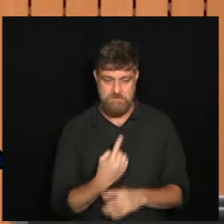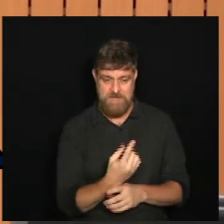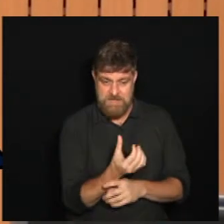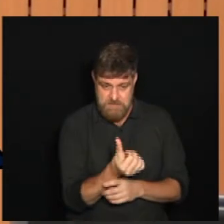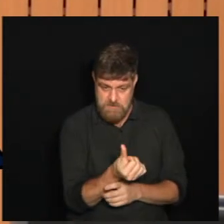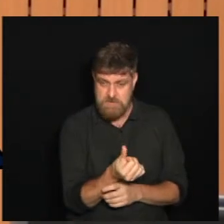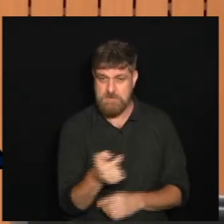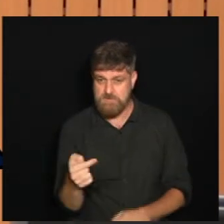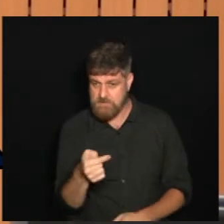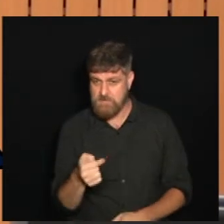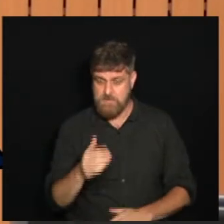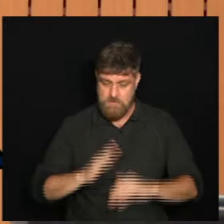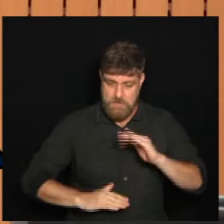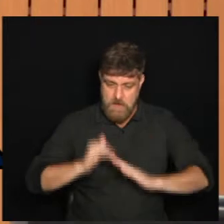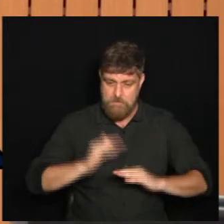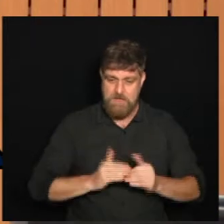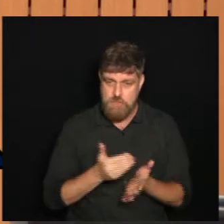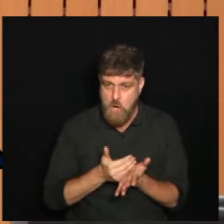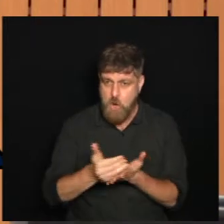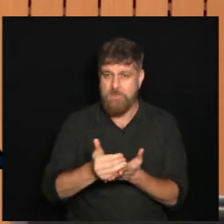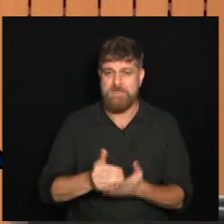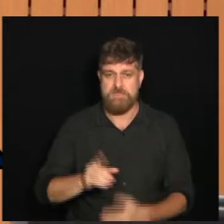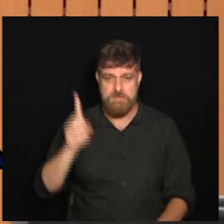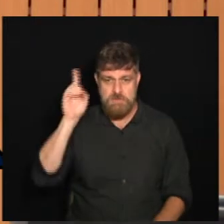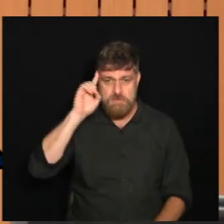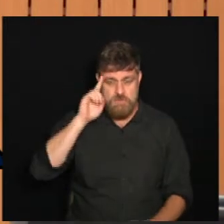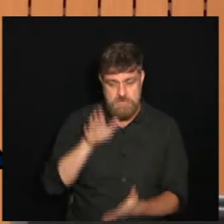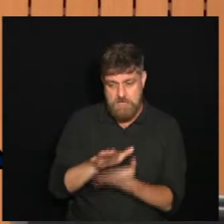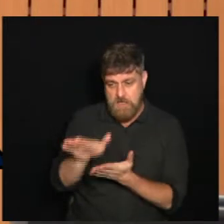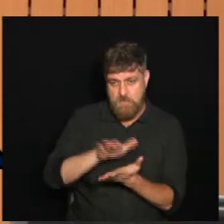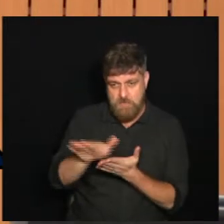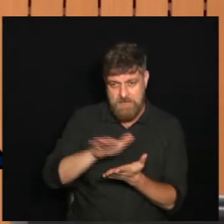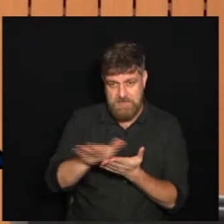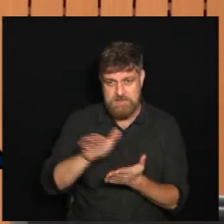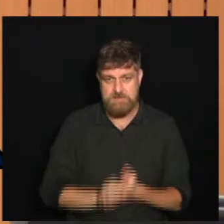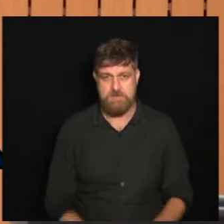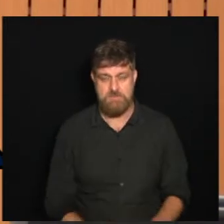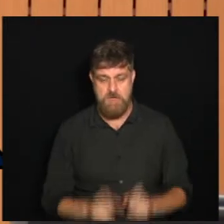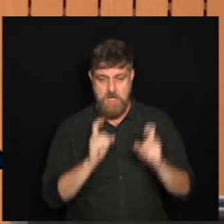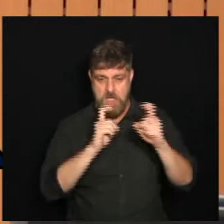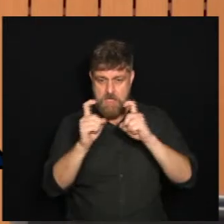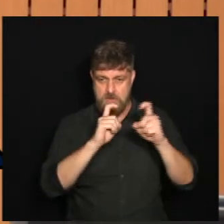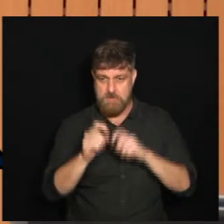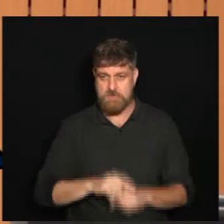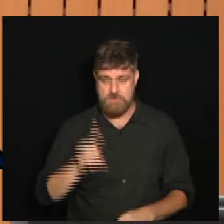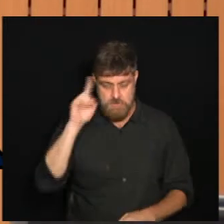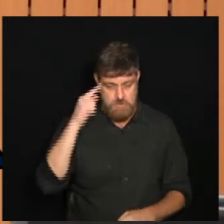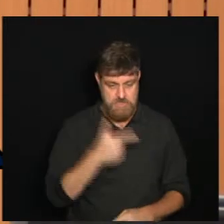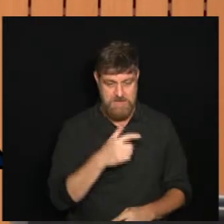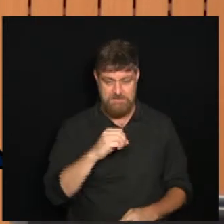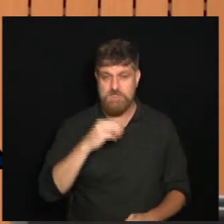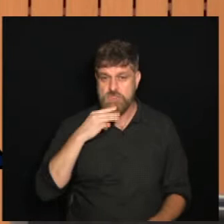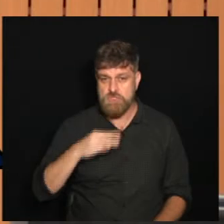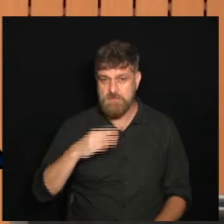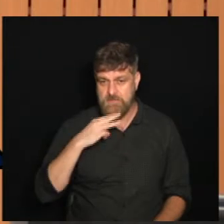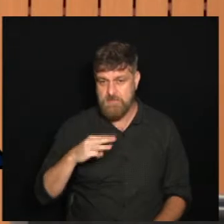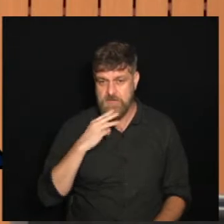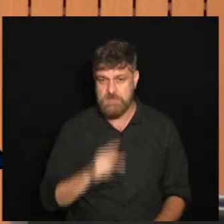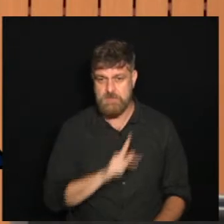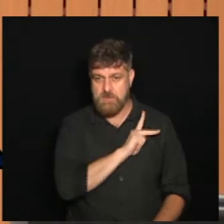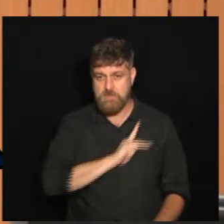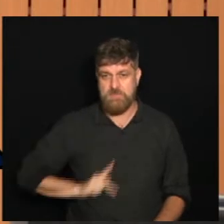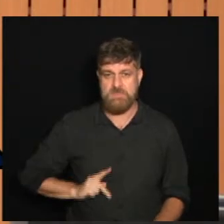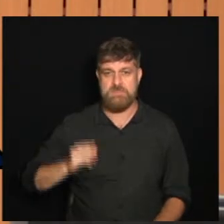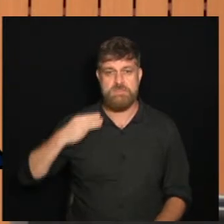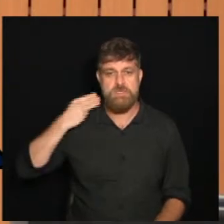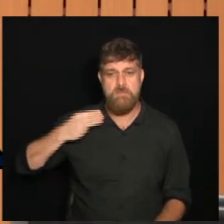16º. Este ato entra em vigor na data de sua publicação. Sala de reuniões, 20 de março. Presidente